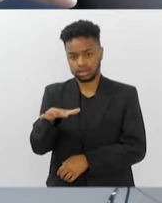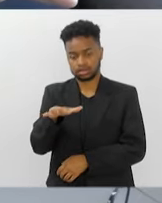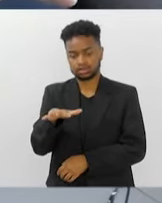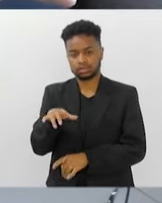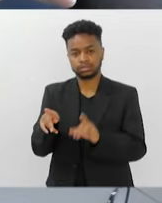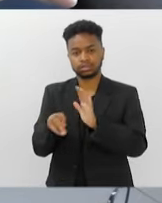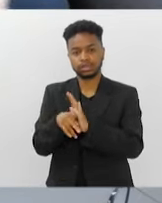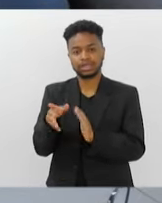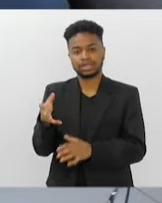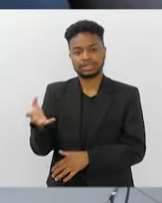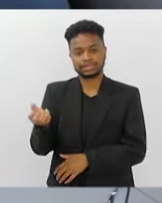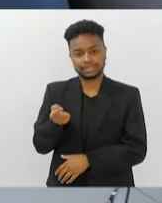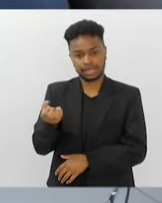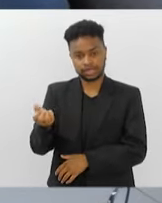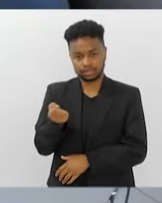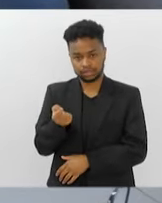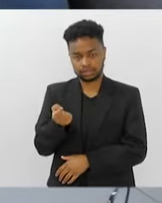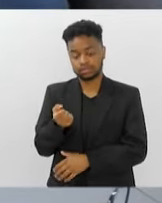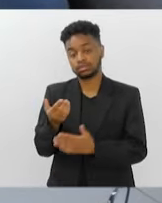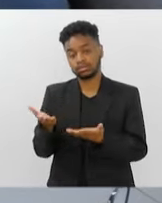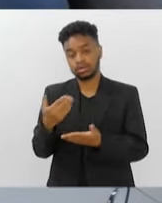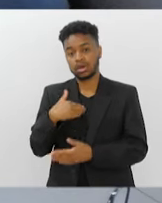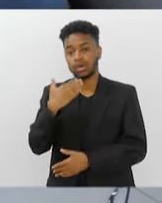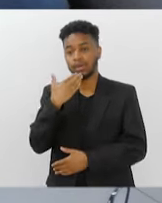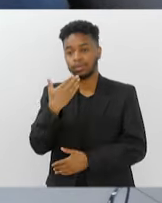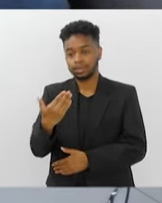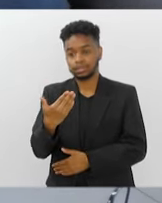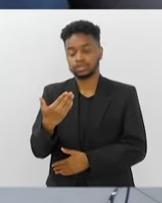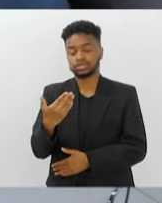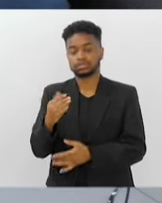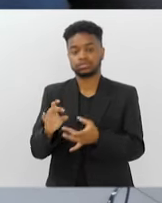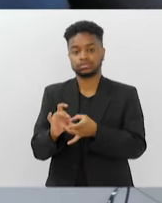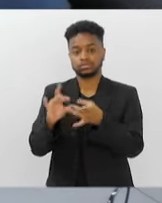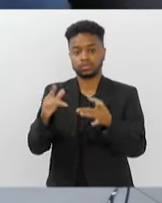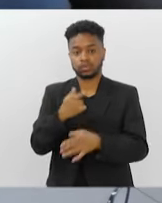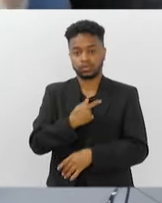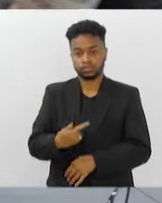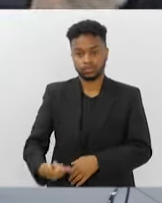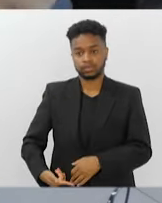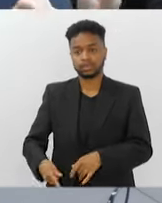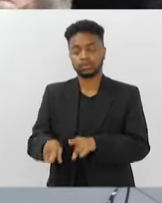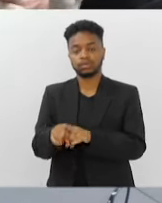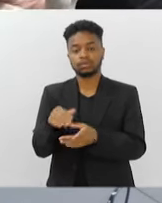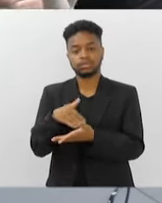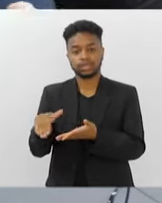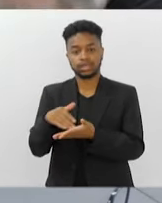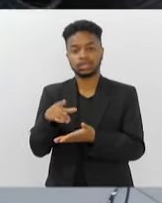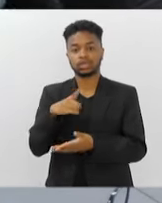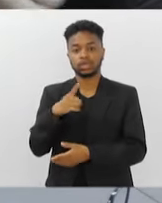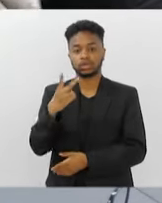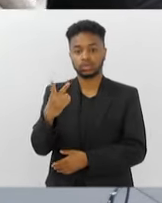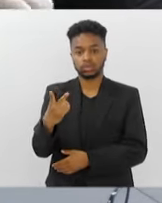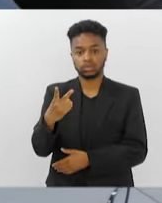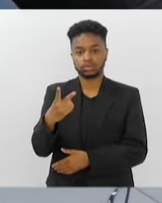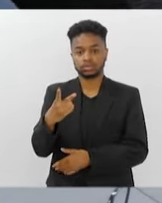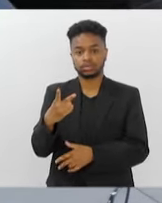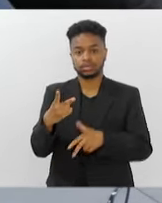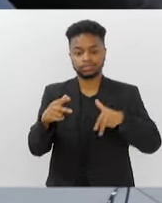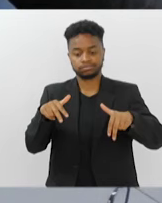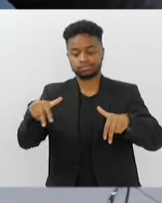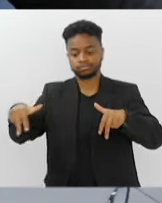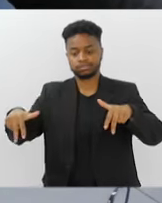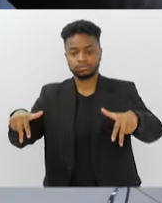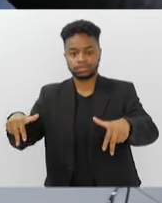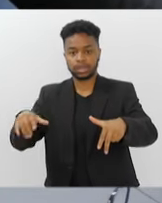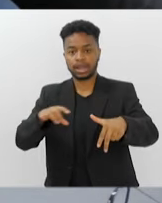saque eu pedi que disponibilizemos o governo a secretaria Vai disponibilizar dois agentes para cada área inclusive